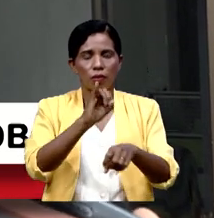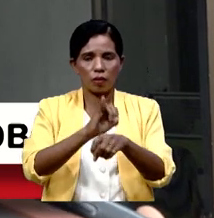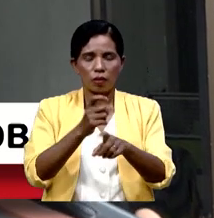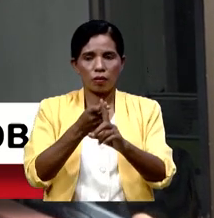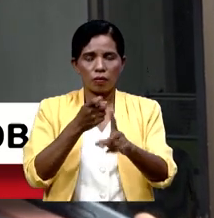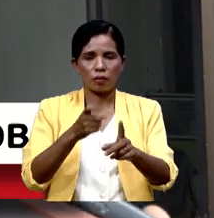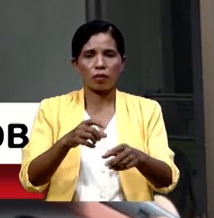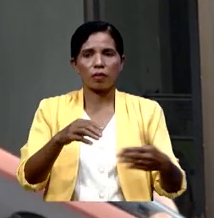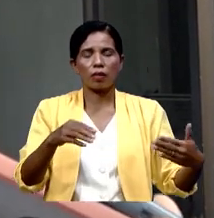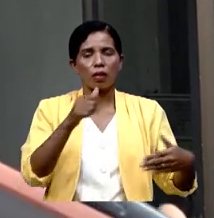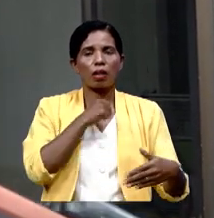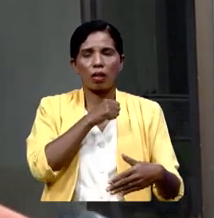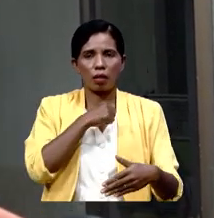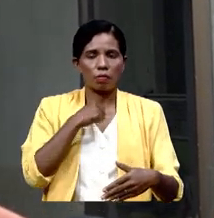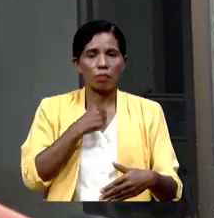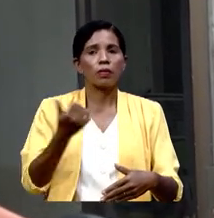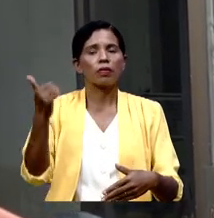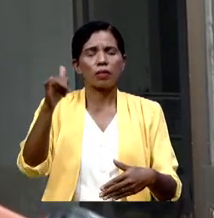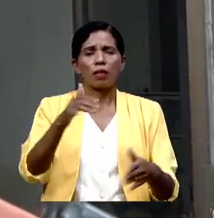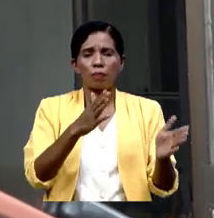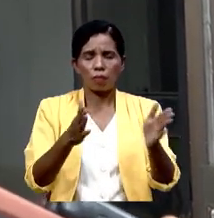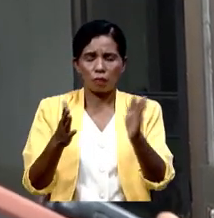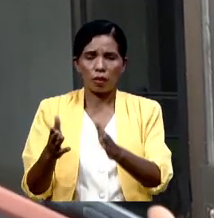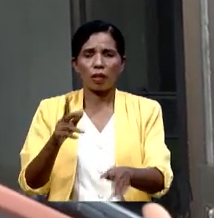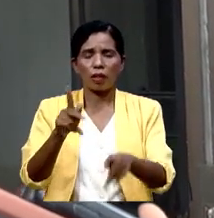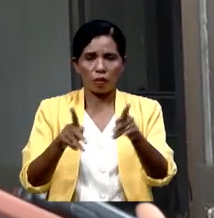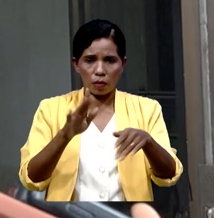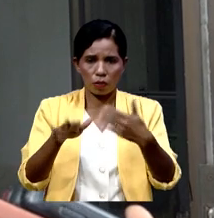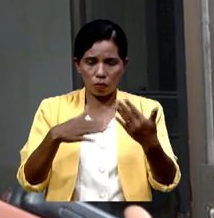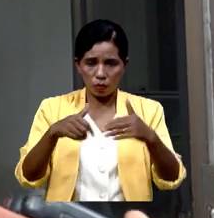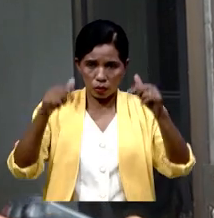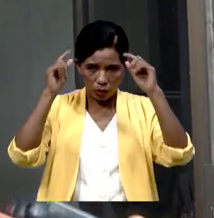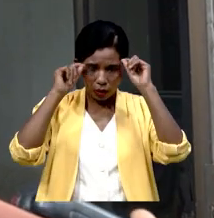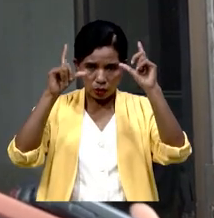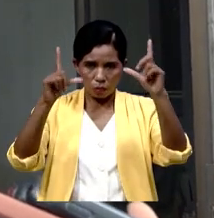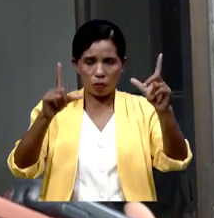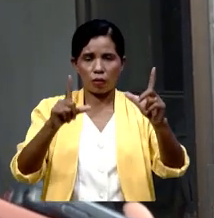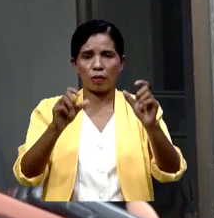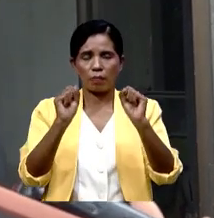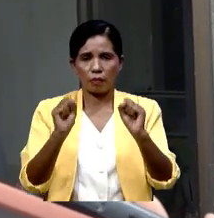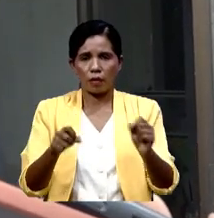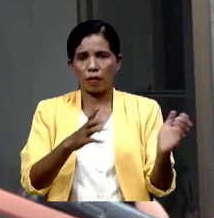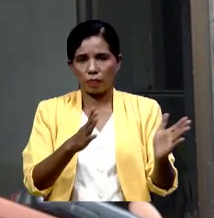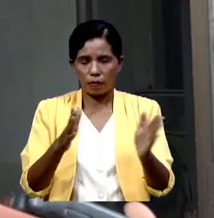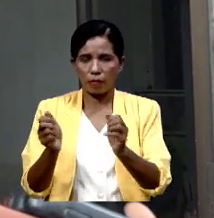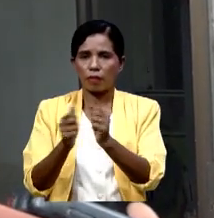atu bele prepara sarani sira ia Timor toma atu bele prepara di